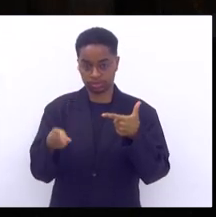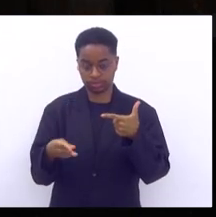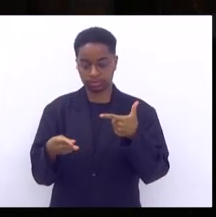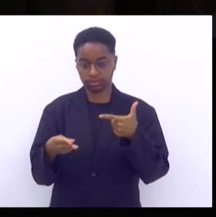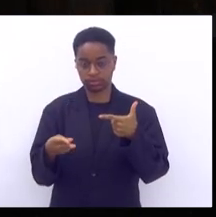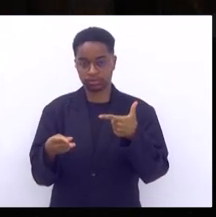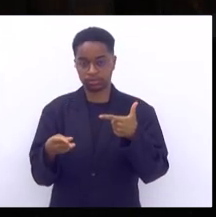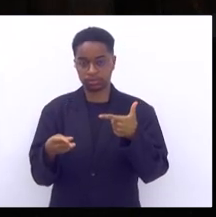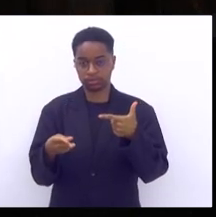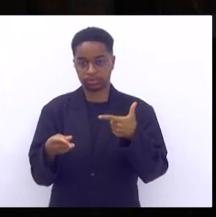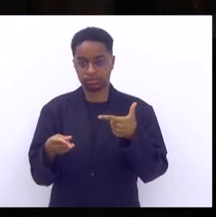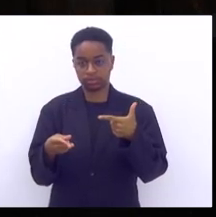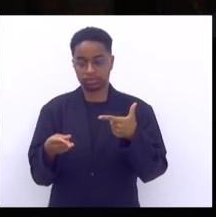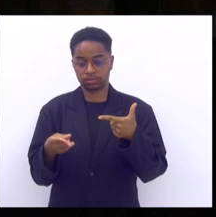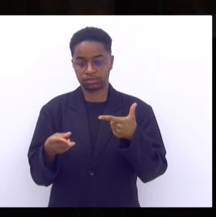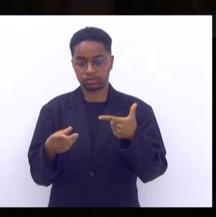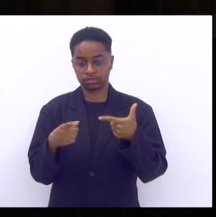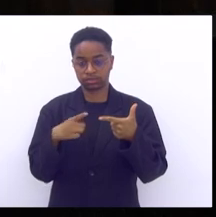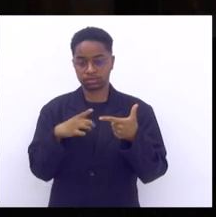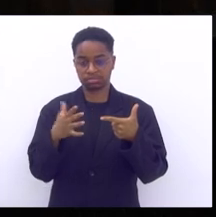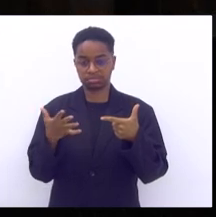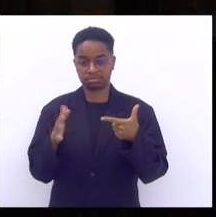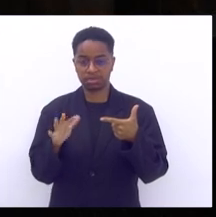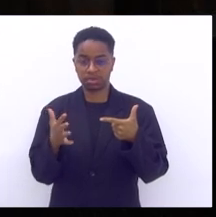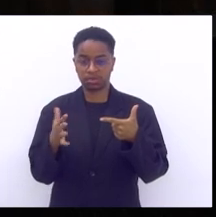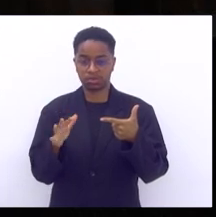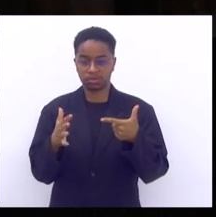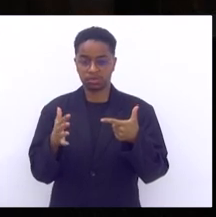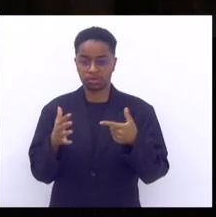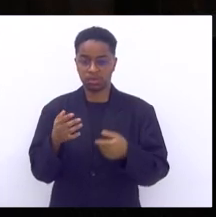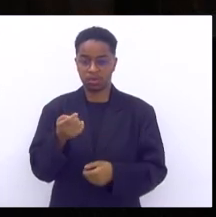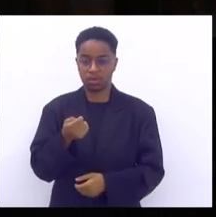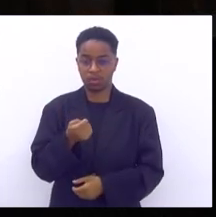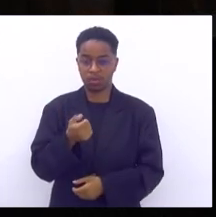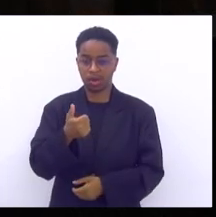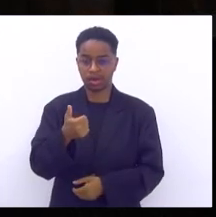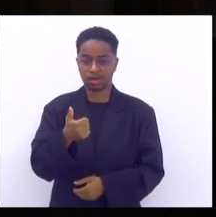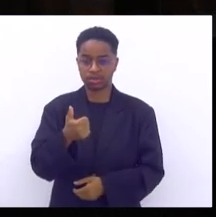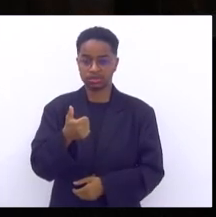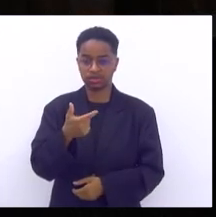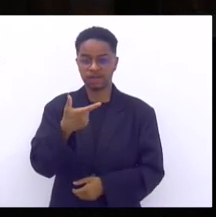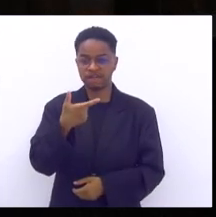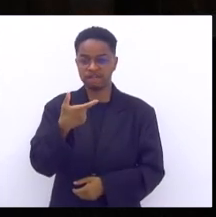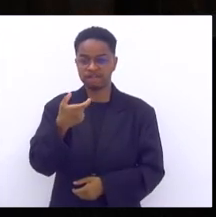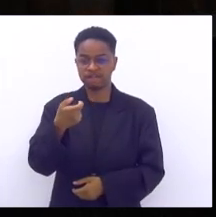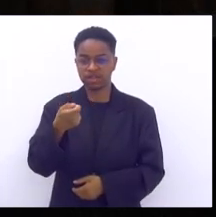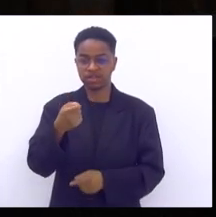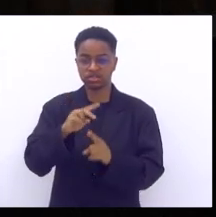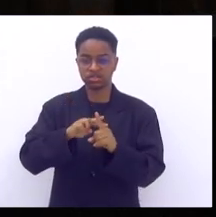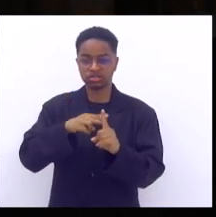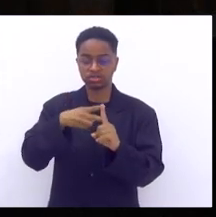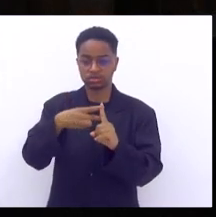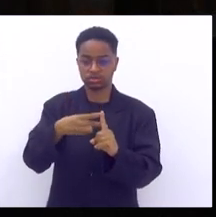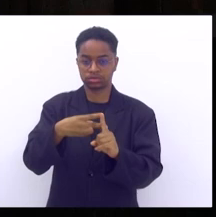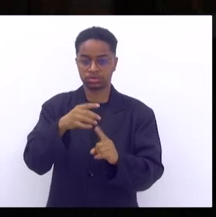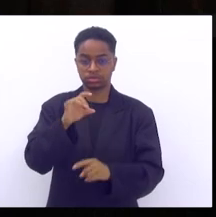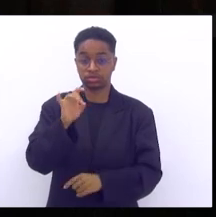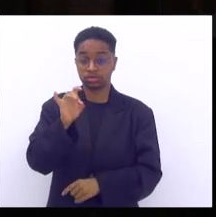milhões, vai dar aproximadamente quase 20 vezes,